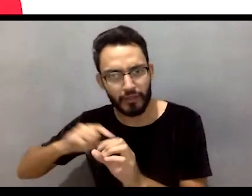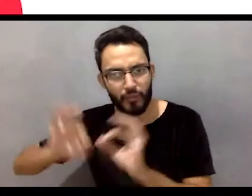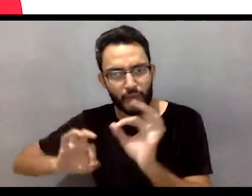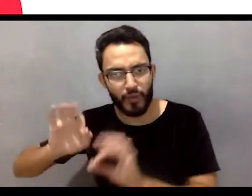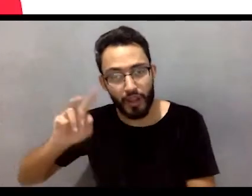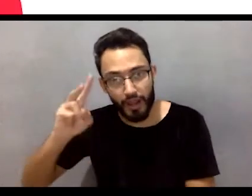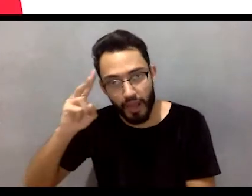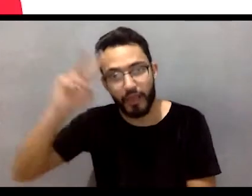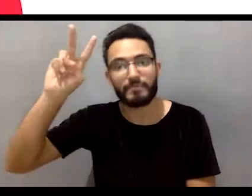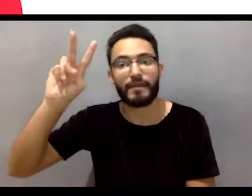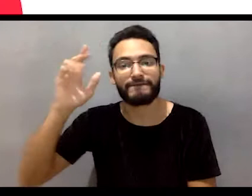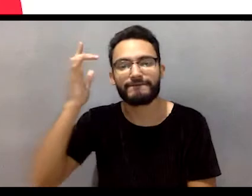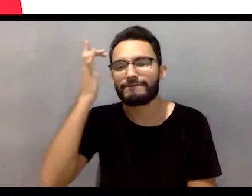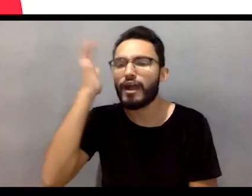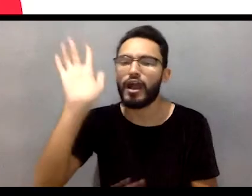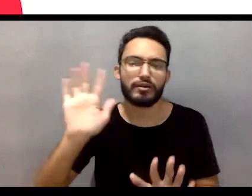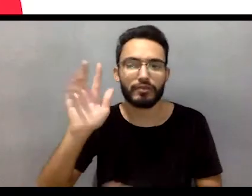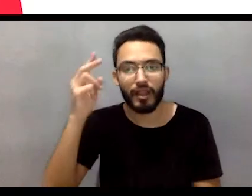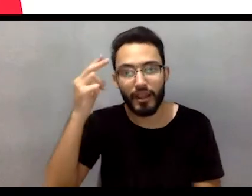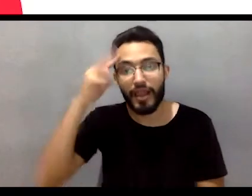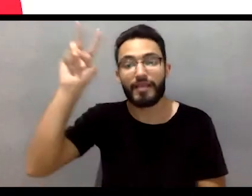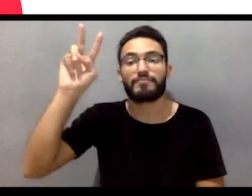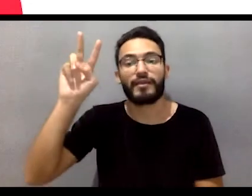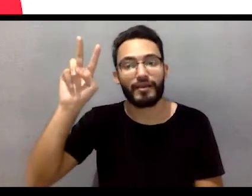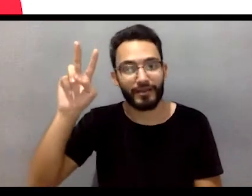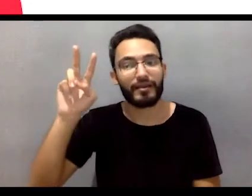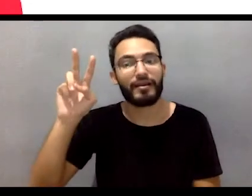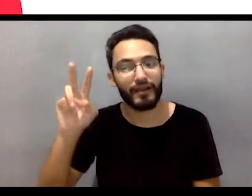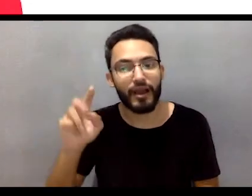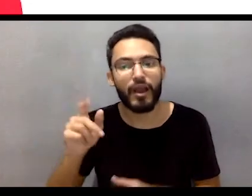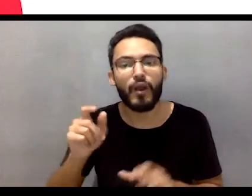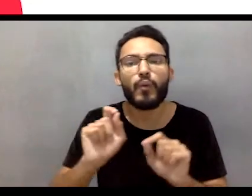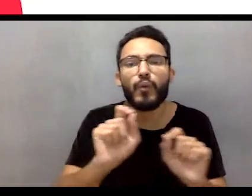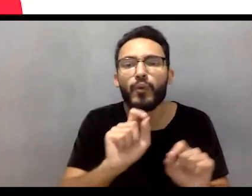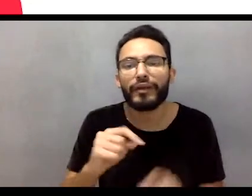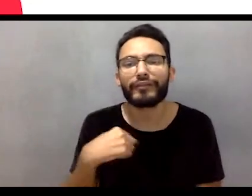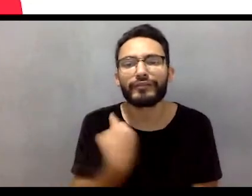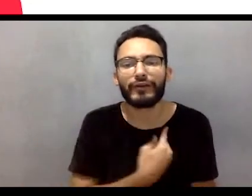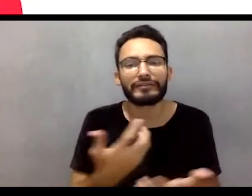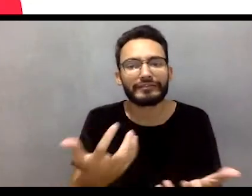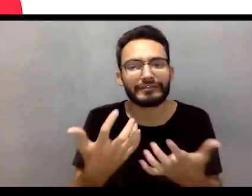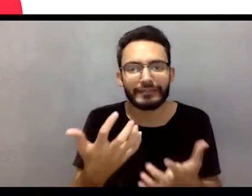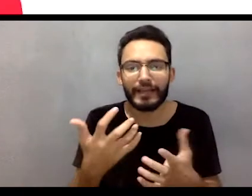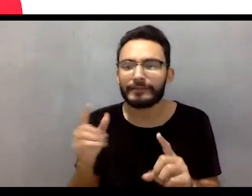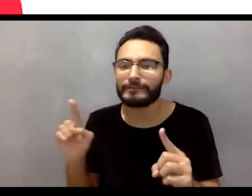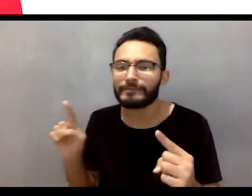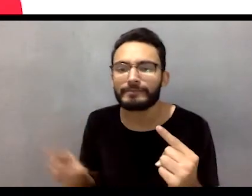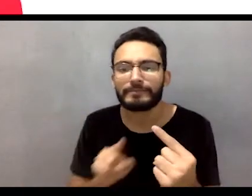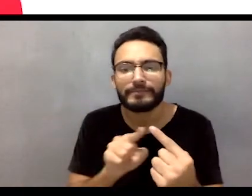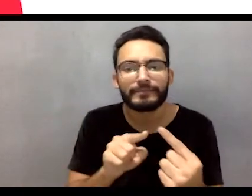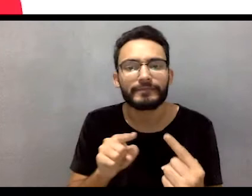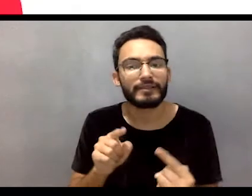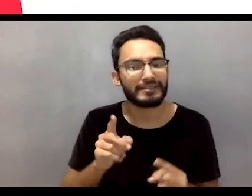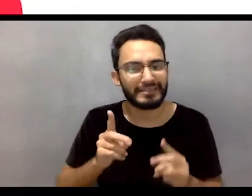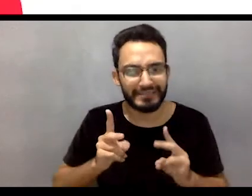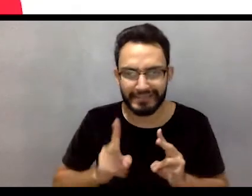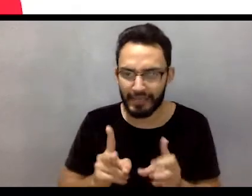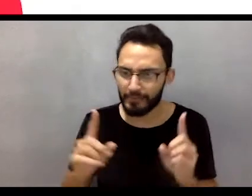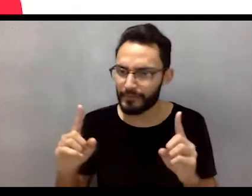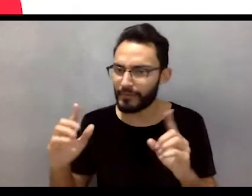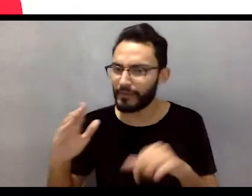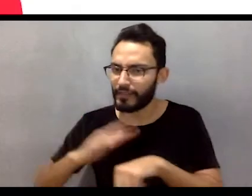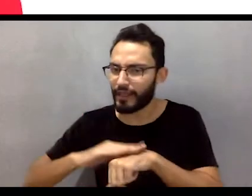lembrar facilmente daquilo que a gente quer alcançar. eles devem ser sempre